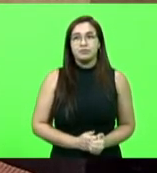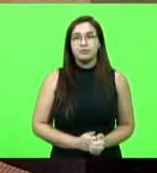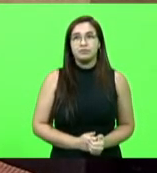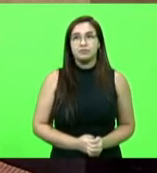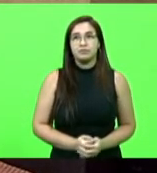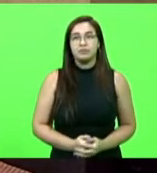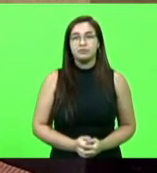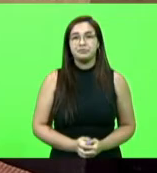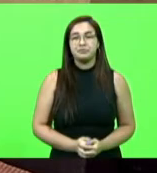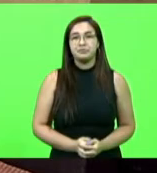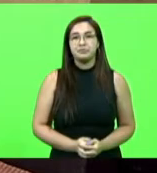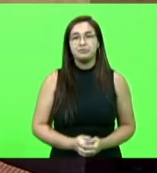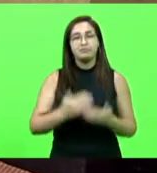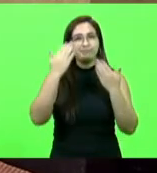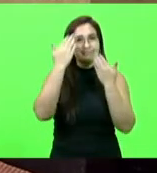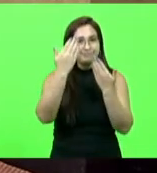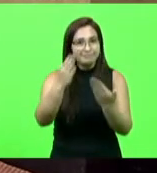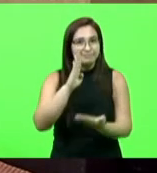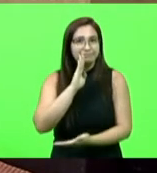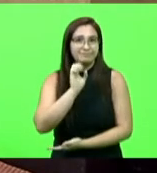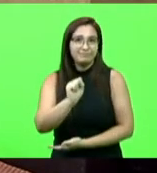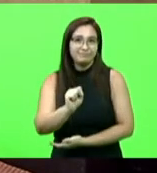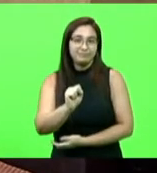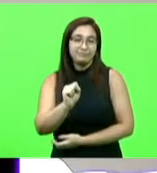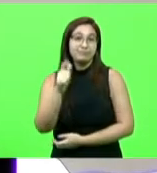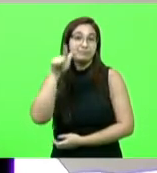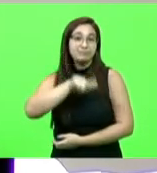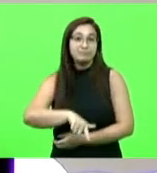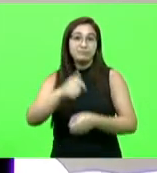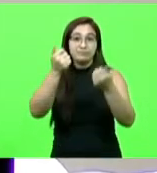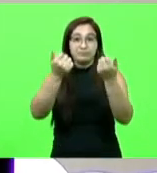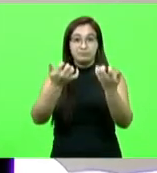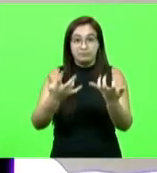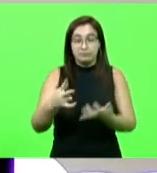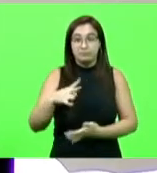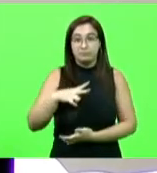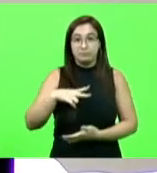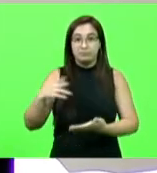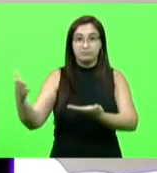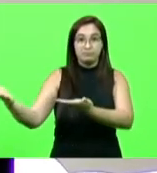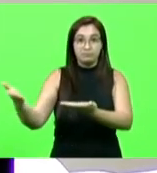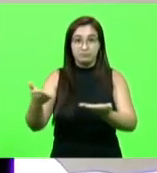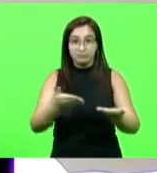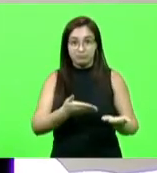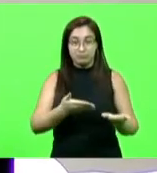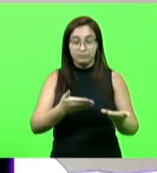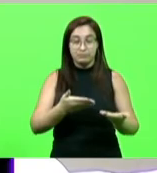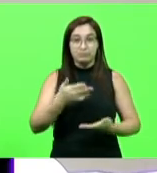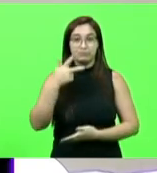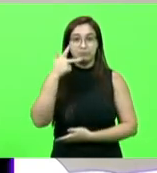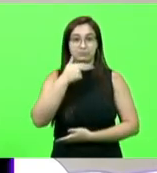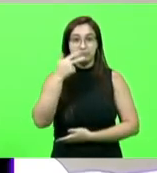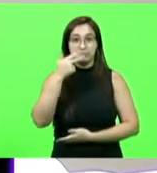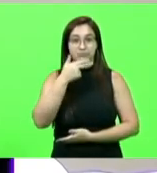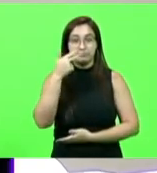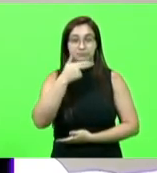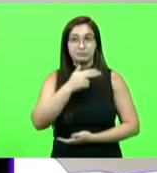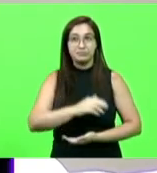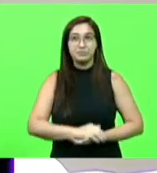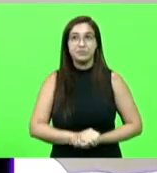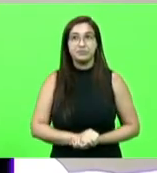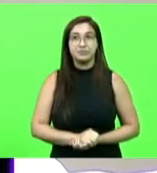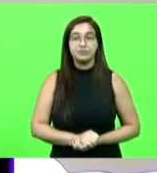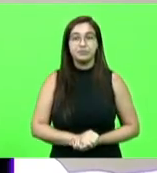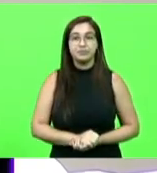Obrigado, deputado Bruno Souza. Ainda nas explicações pessoais, com a palavra o ilustre deputado